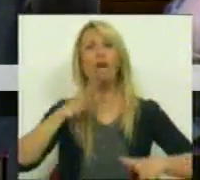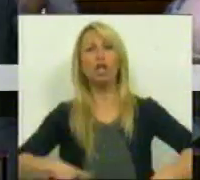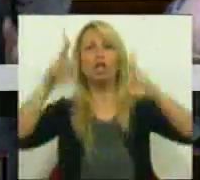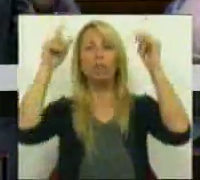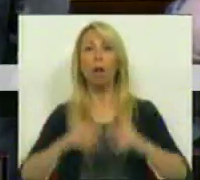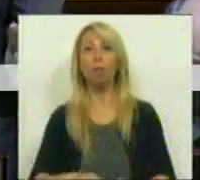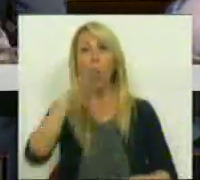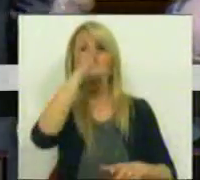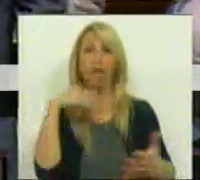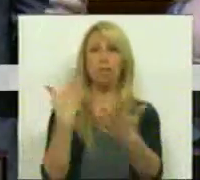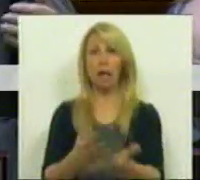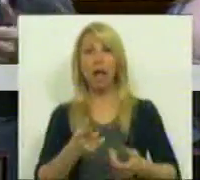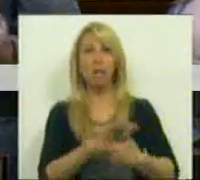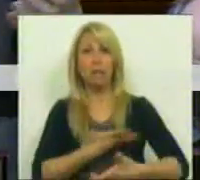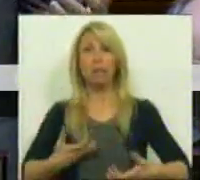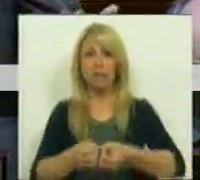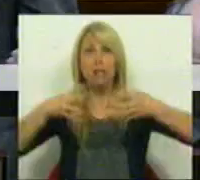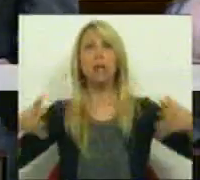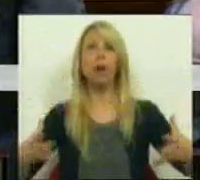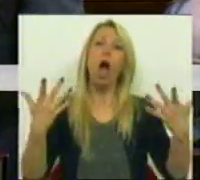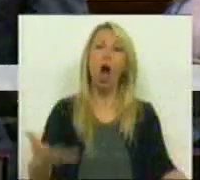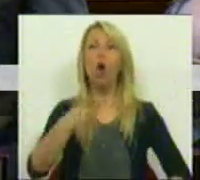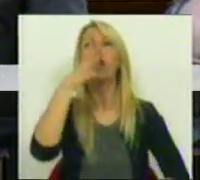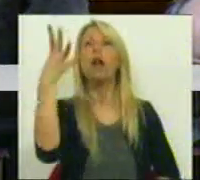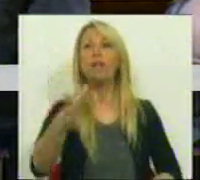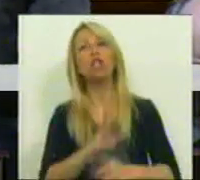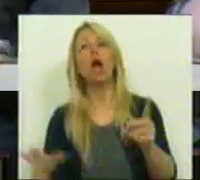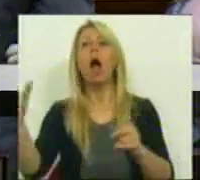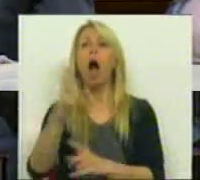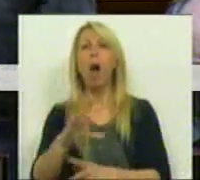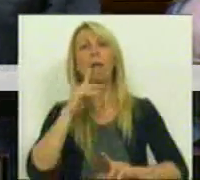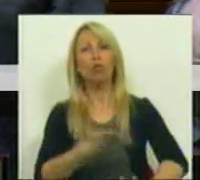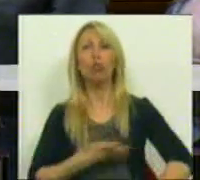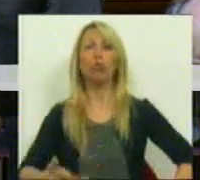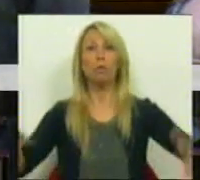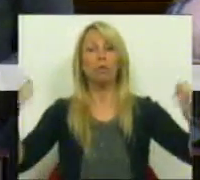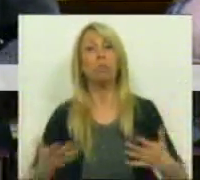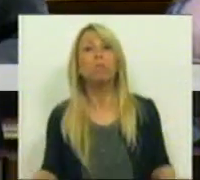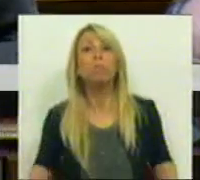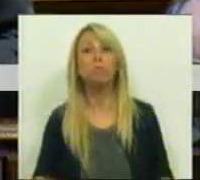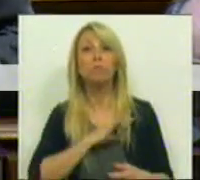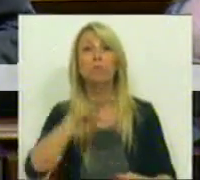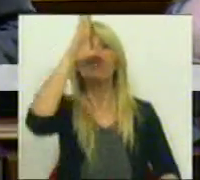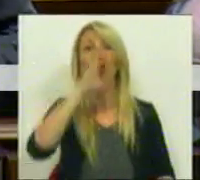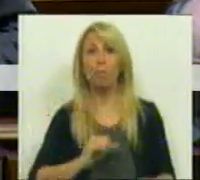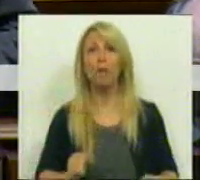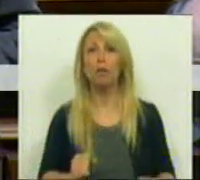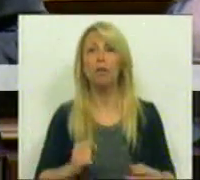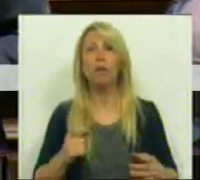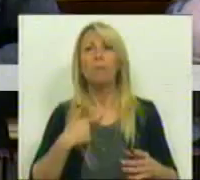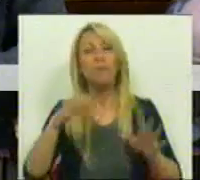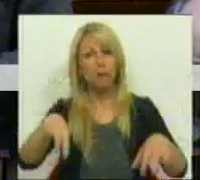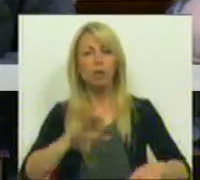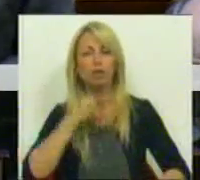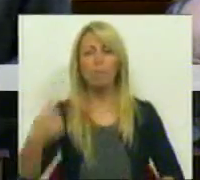governo que só traz desemprego dizer que agora vai trazer aumento do desemprego. E termino, Sr. Presidente, de um governo que atacou